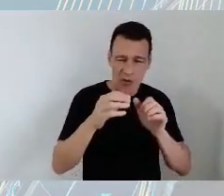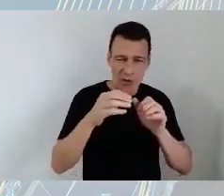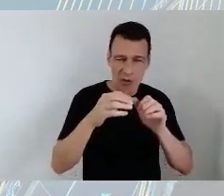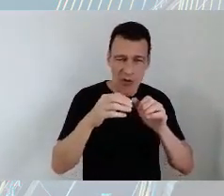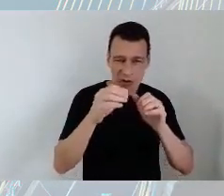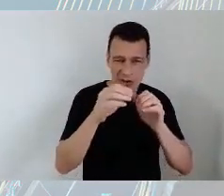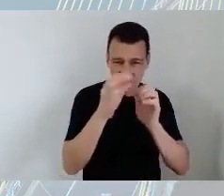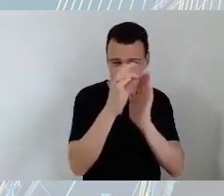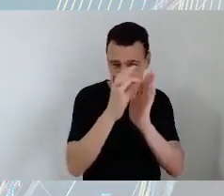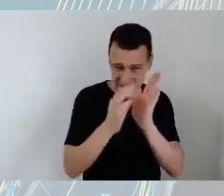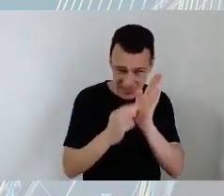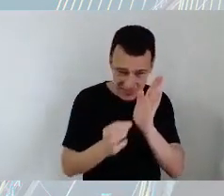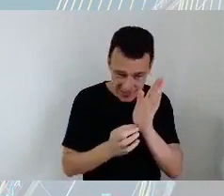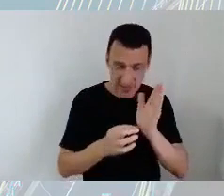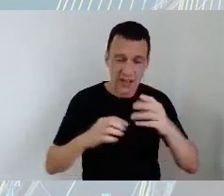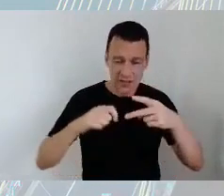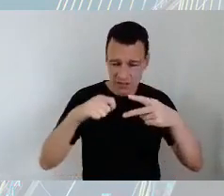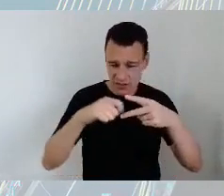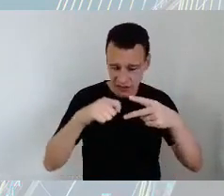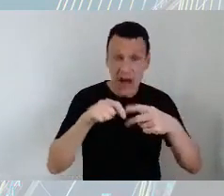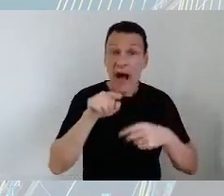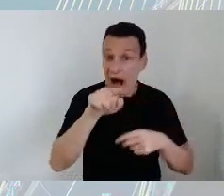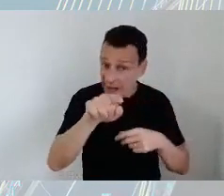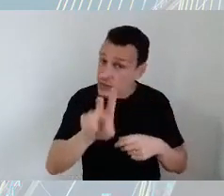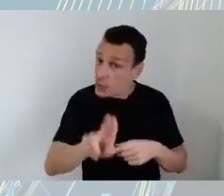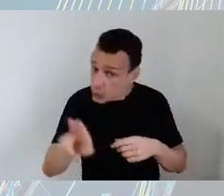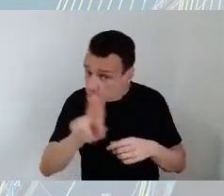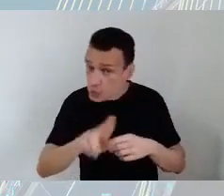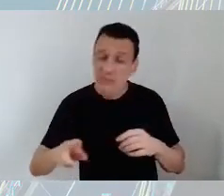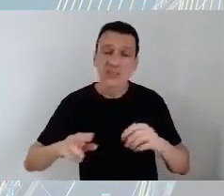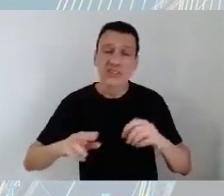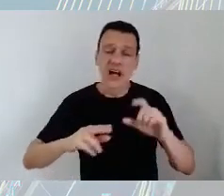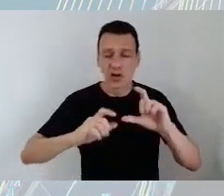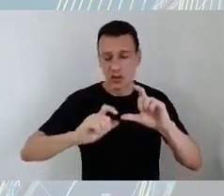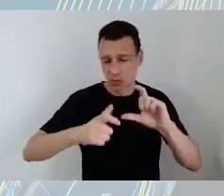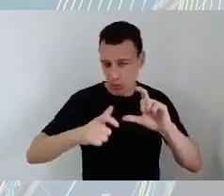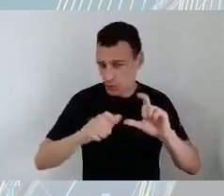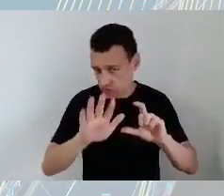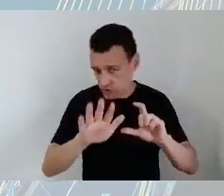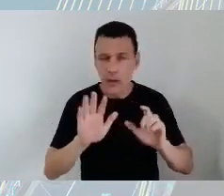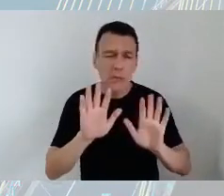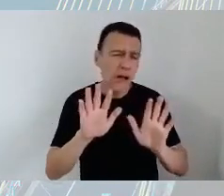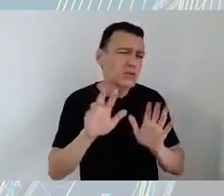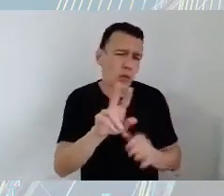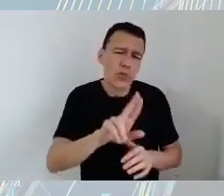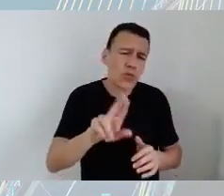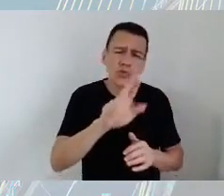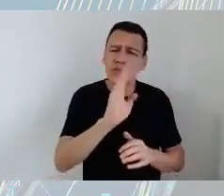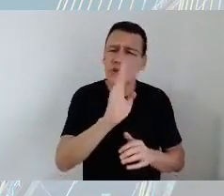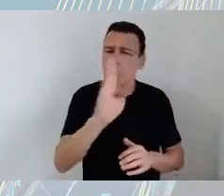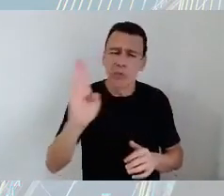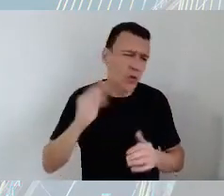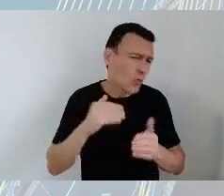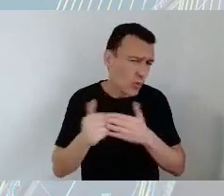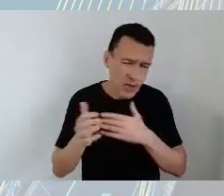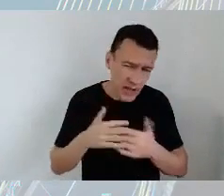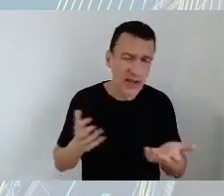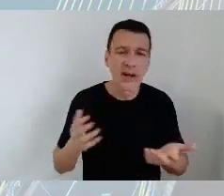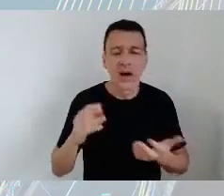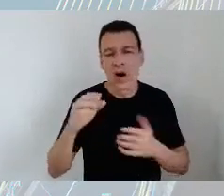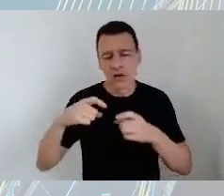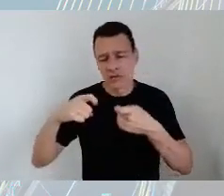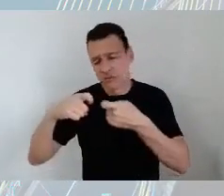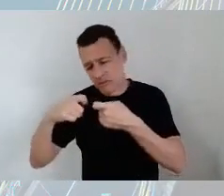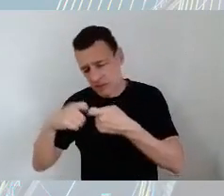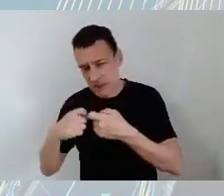aqui. Obviamente, você pode utilizar qualquer biblioteca que a OpenAI disponibilize. Se você programa em Python, pode usar a biblioteca em Python. Se programa em Go, utilizar a